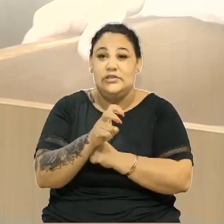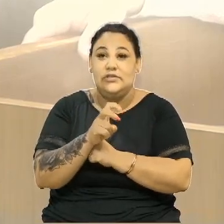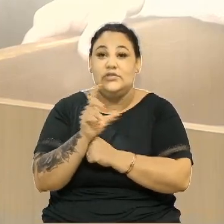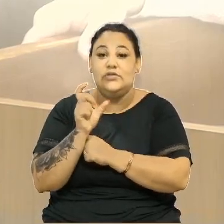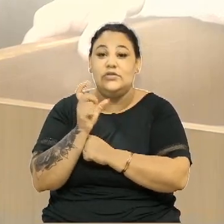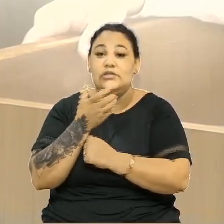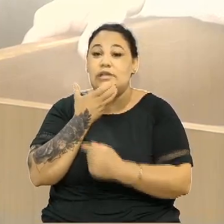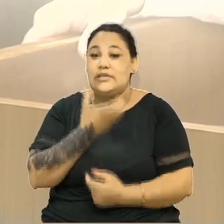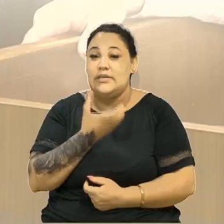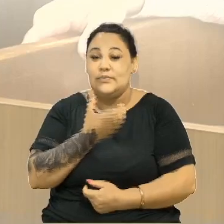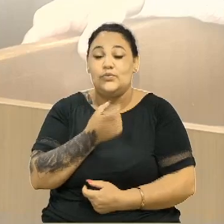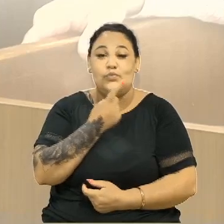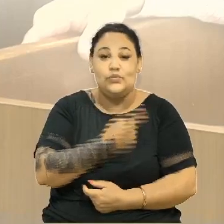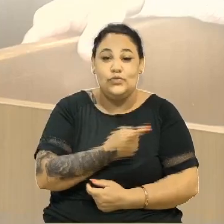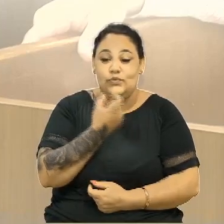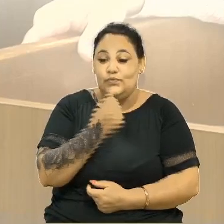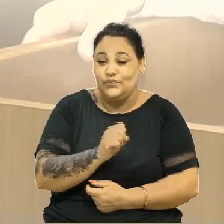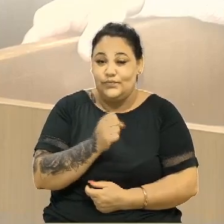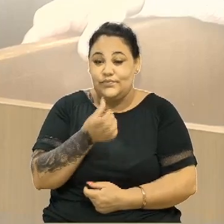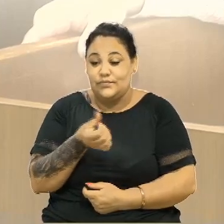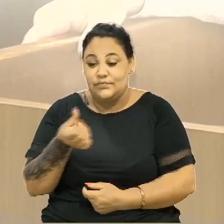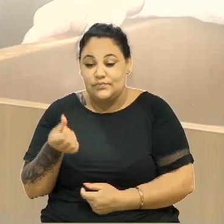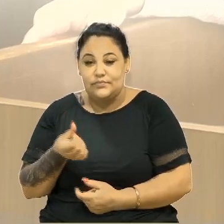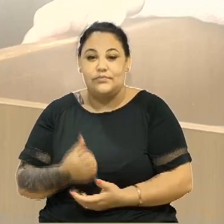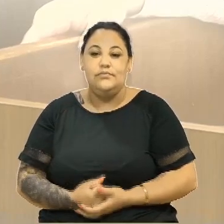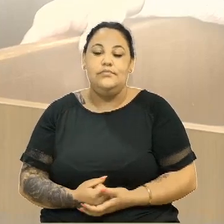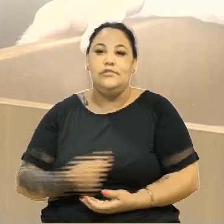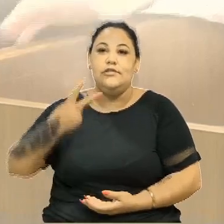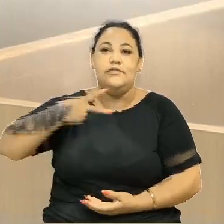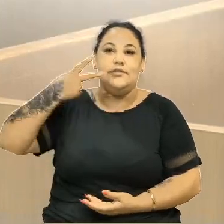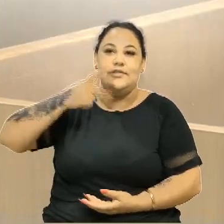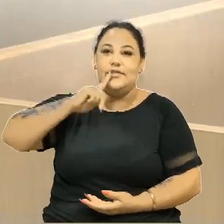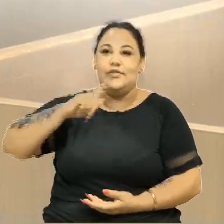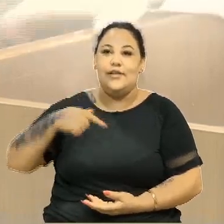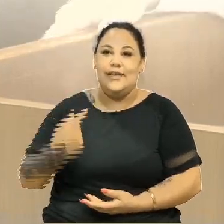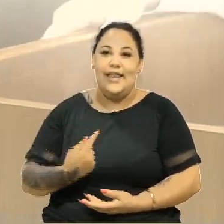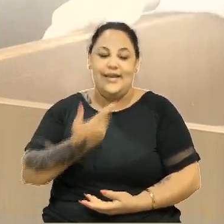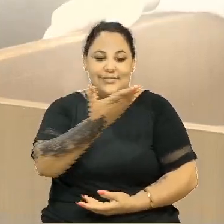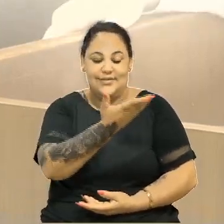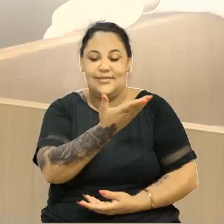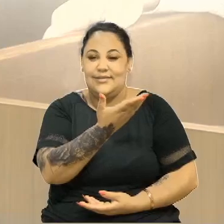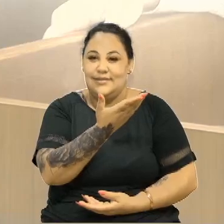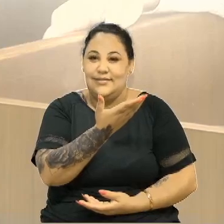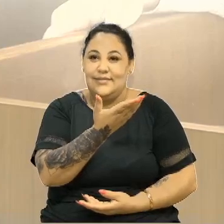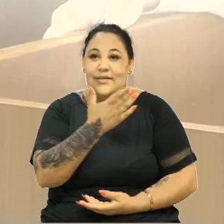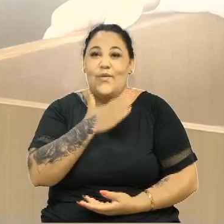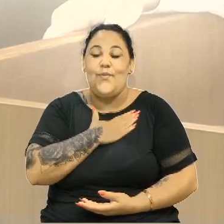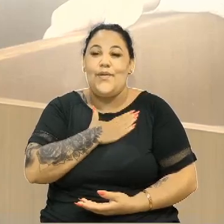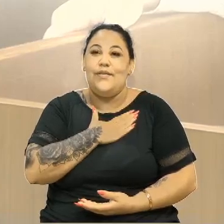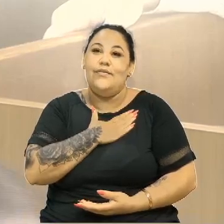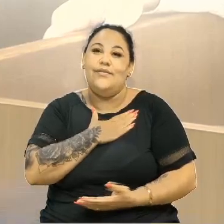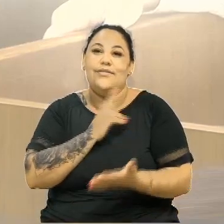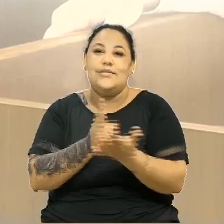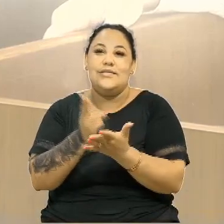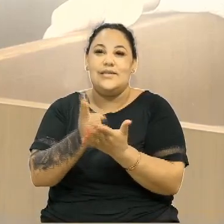de 1876. Vereadora Gladys e o meu sempre